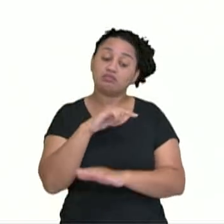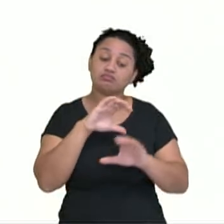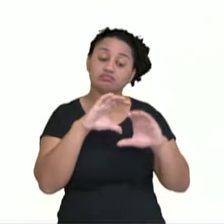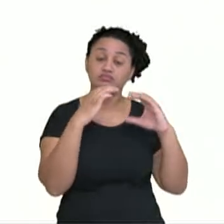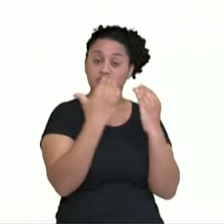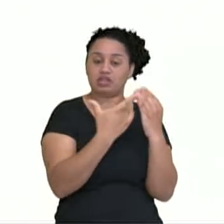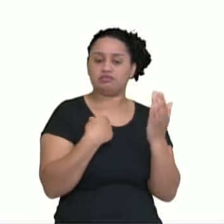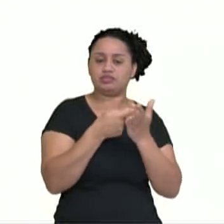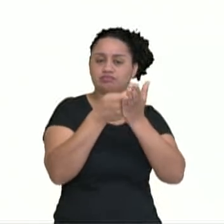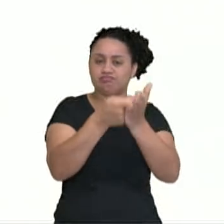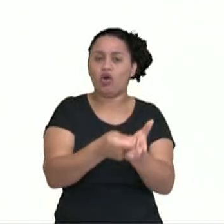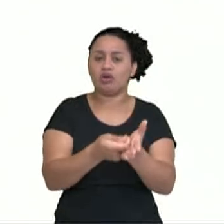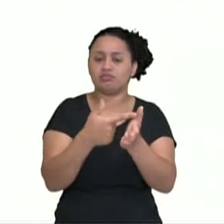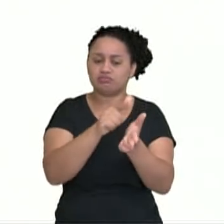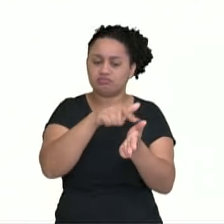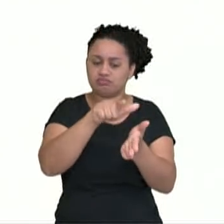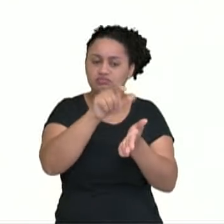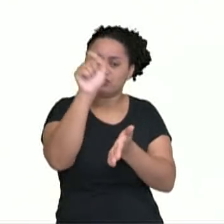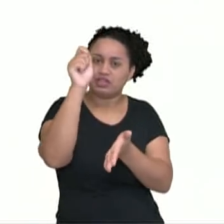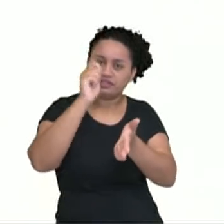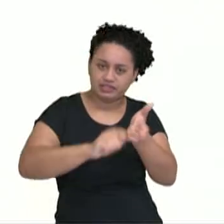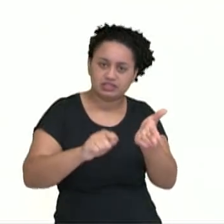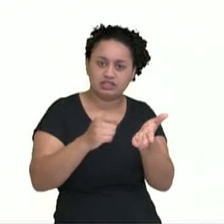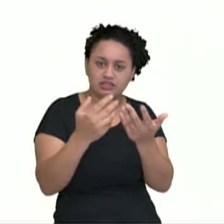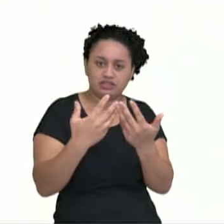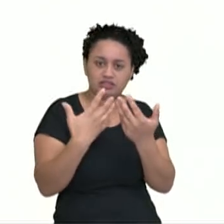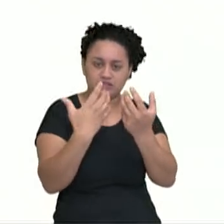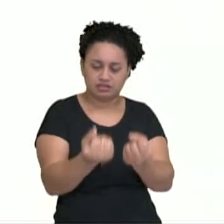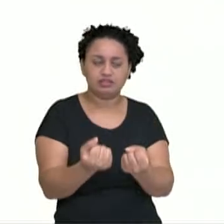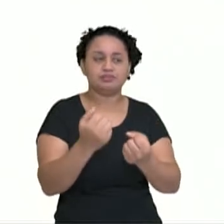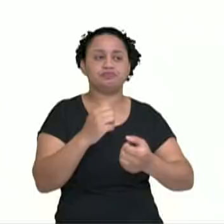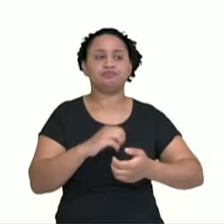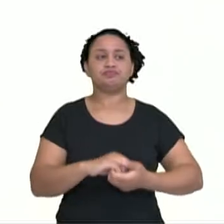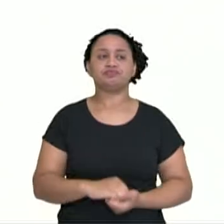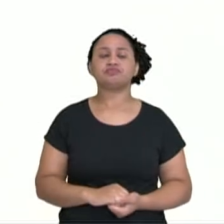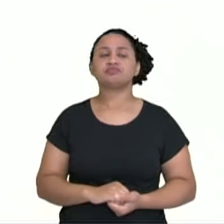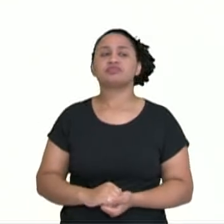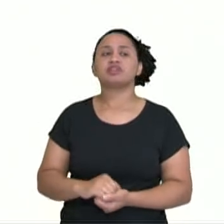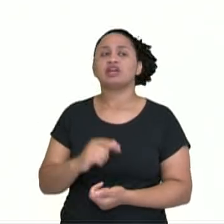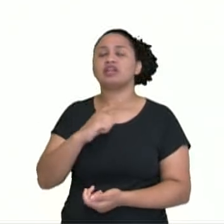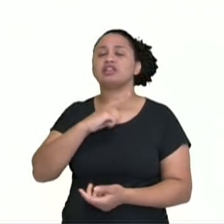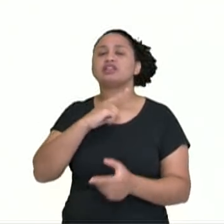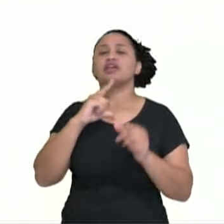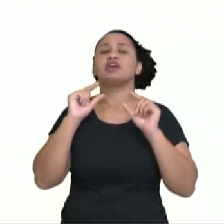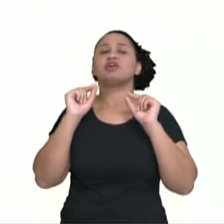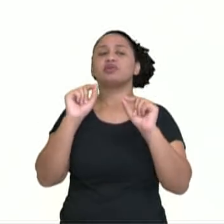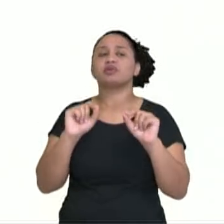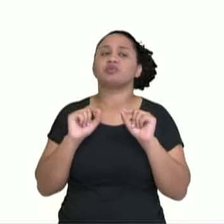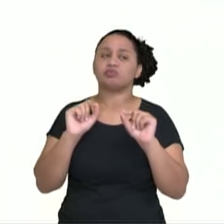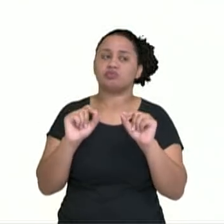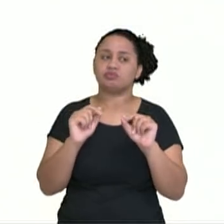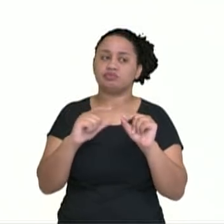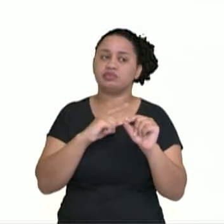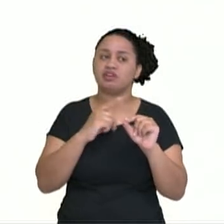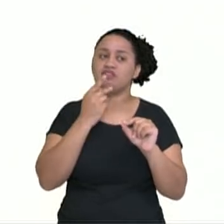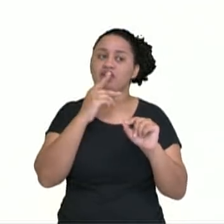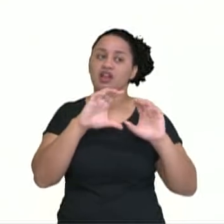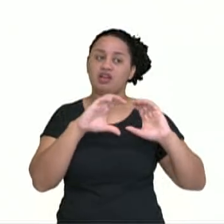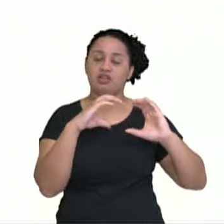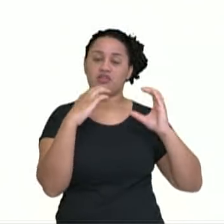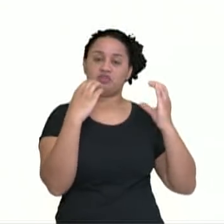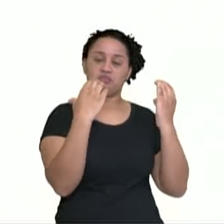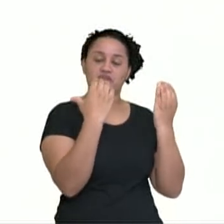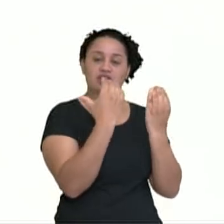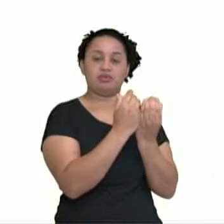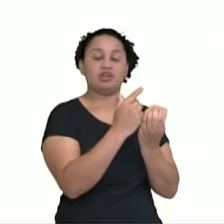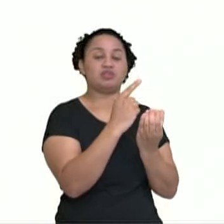vai impor, né, para esse Guilherme, para o Guilherme de Orange assinar, vai estar o seguinte, vai dizer que o parlamento